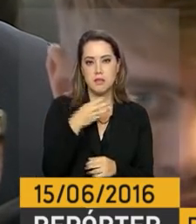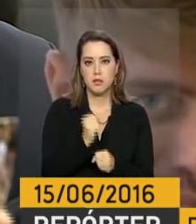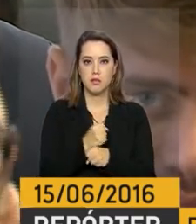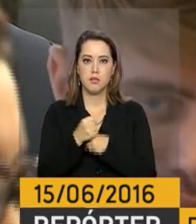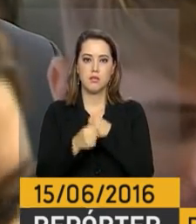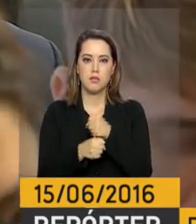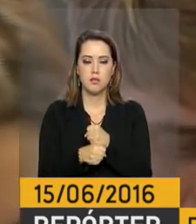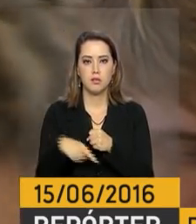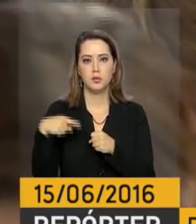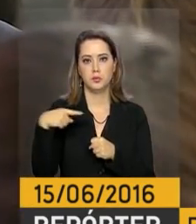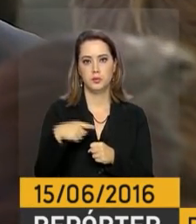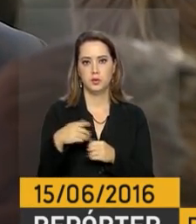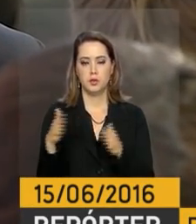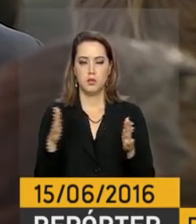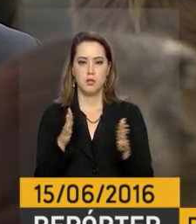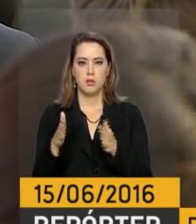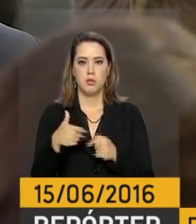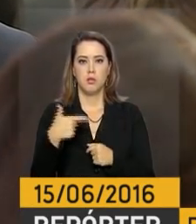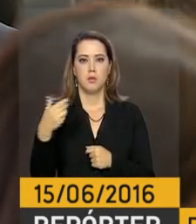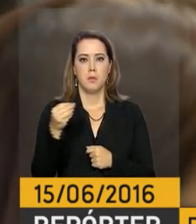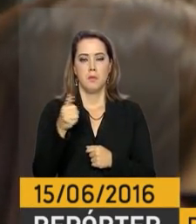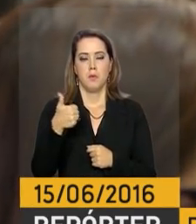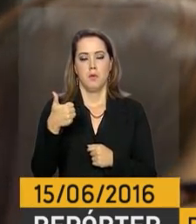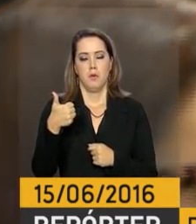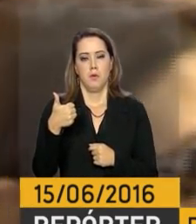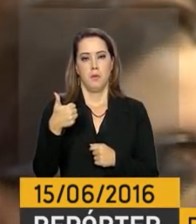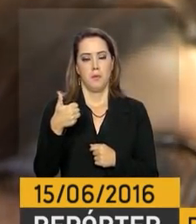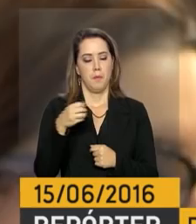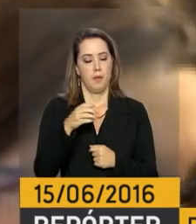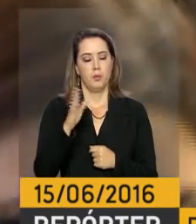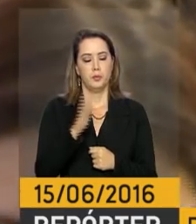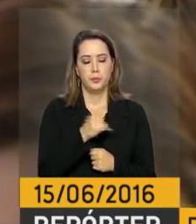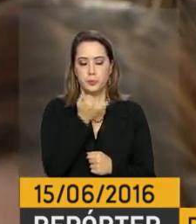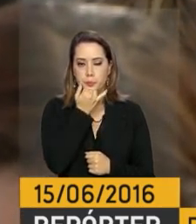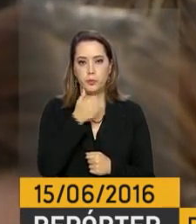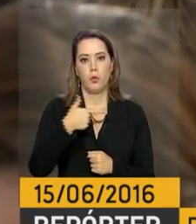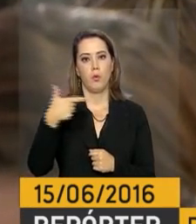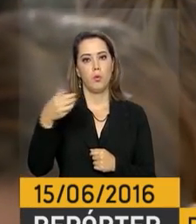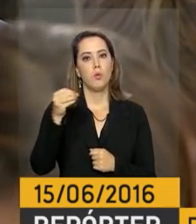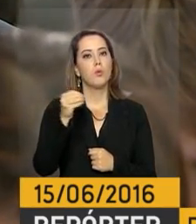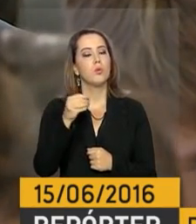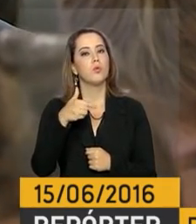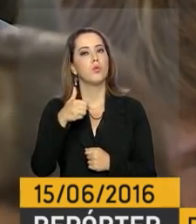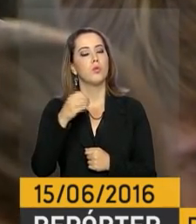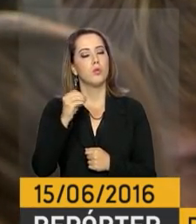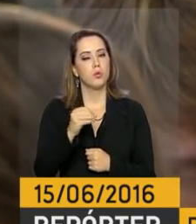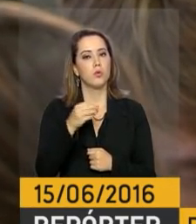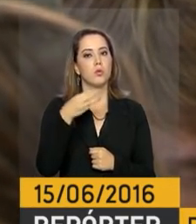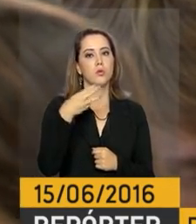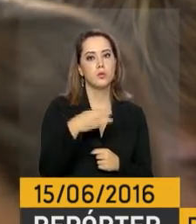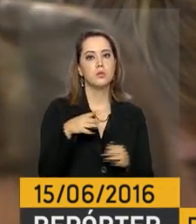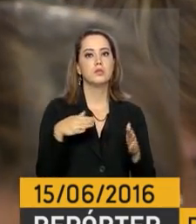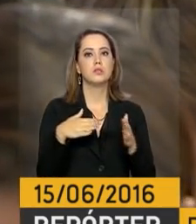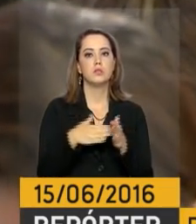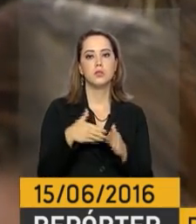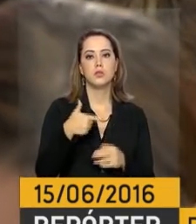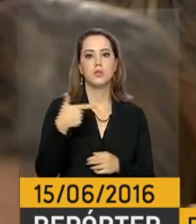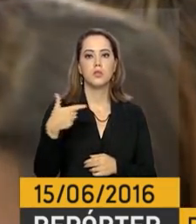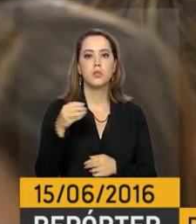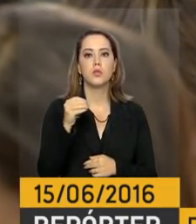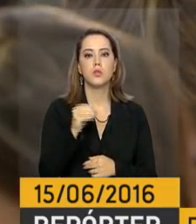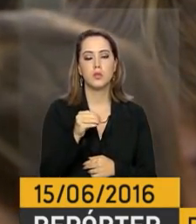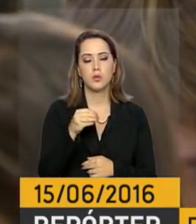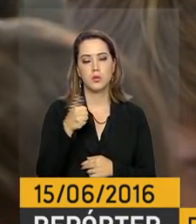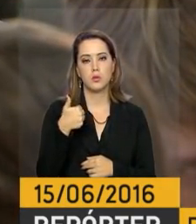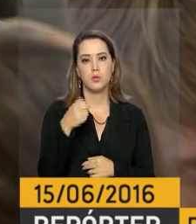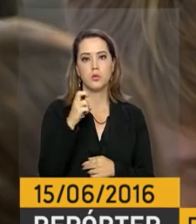2003 e 2015, segundo eh dados do Tesouro Nacional, essas despesas com saúde e educação tiveram alta real acima de